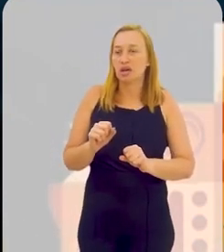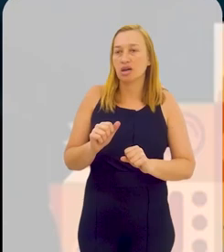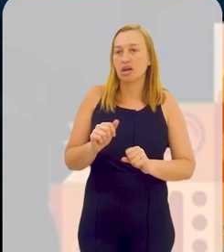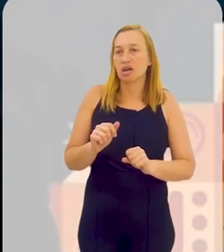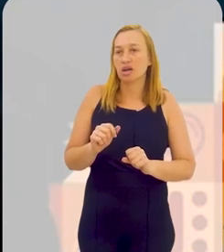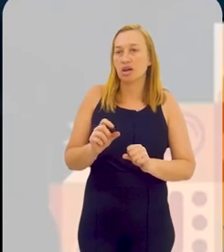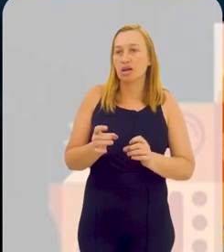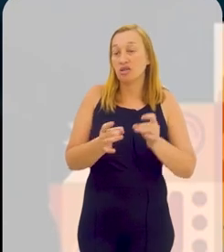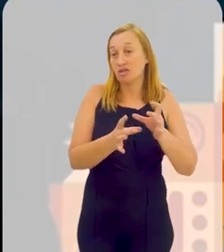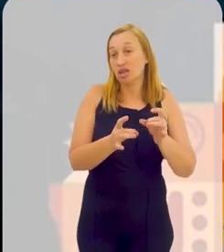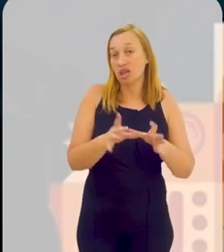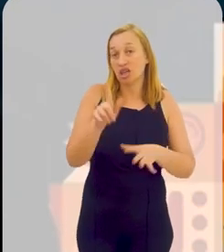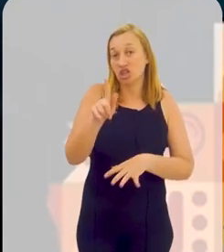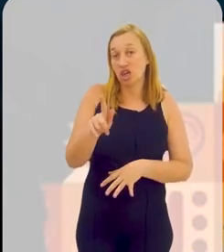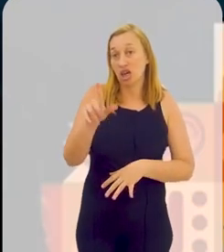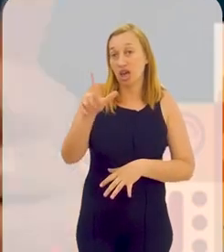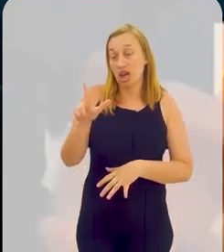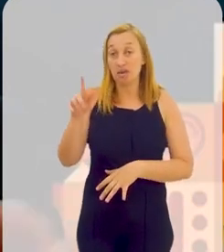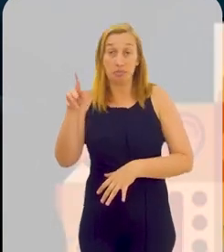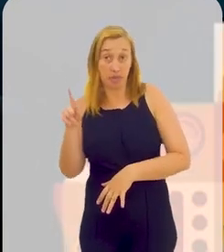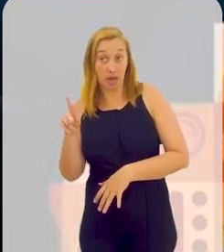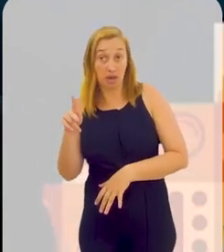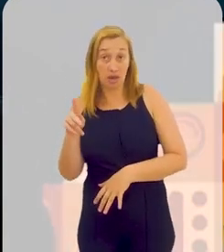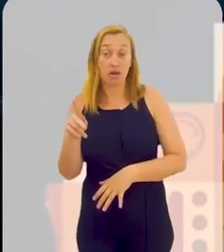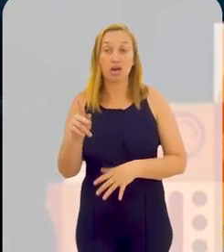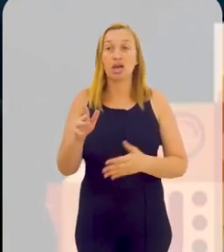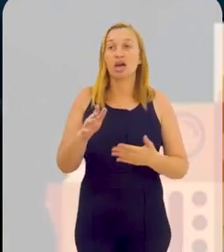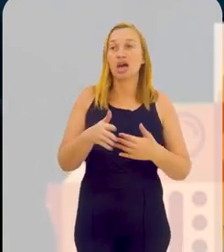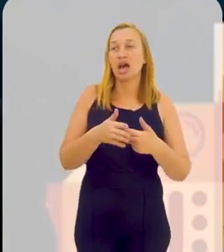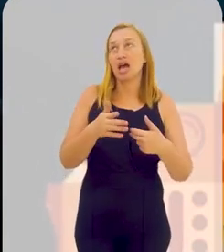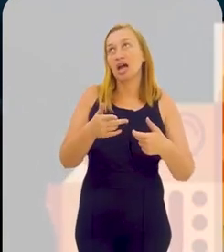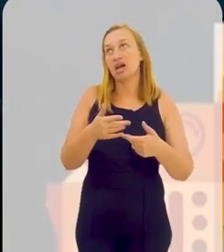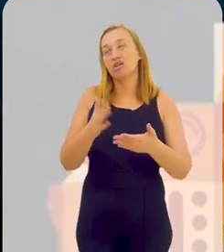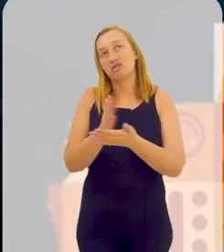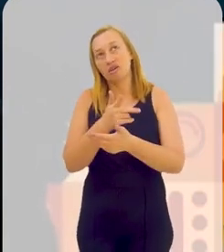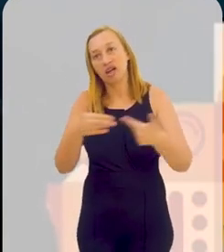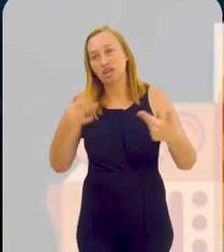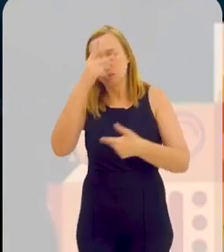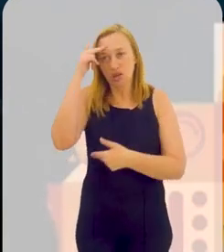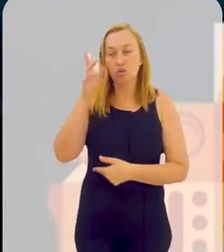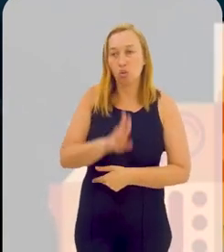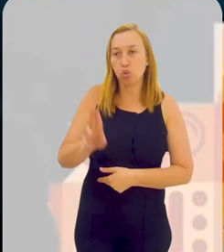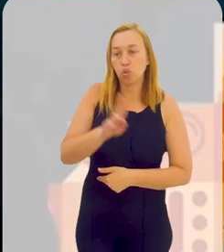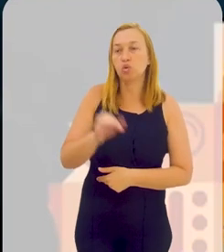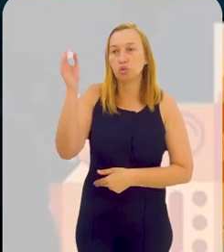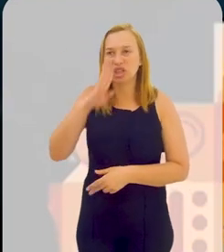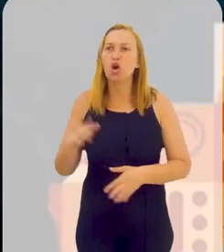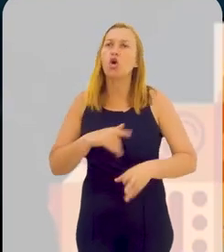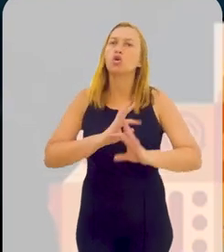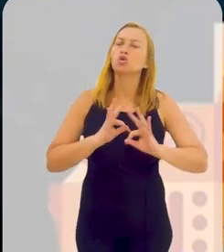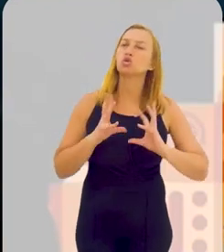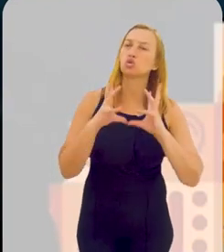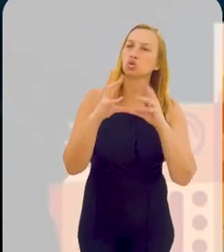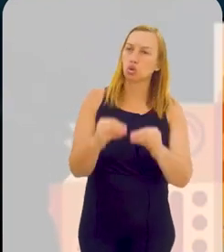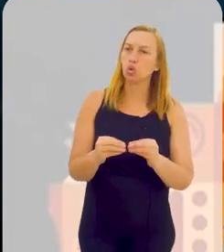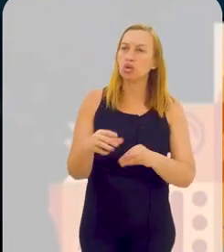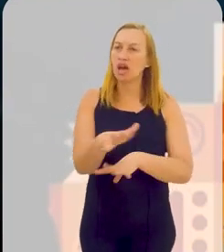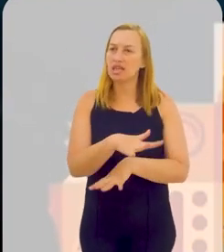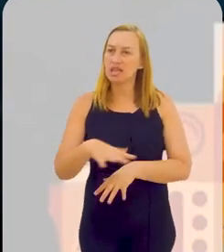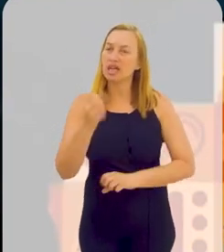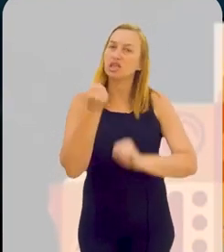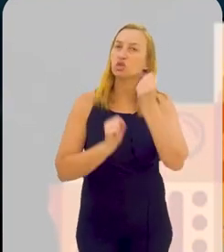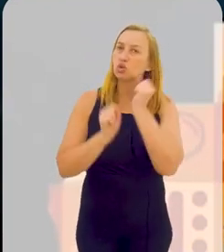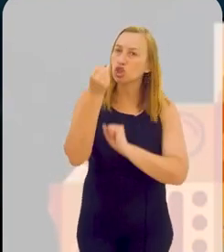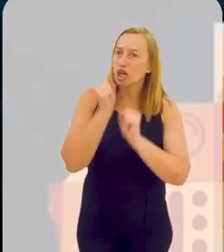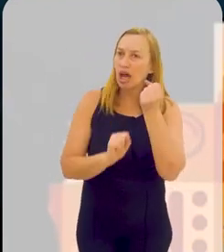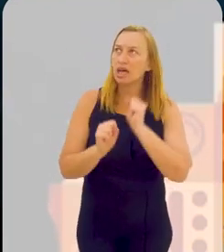vender como GLP, que muita gente consome no Brasil, e todas